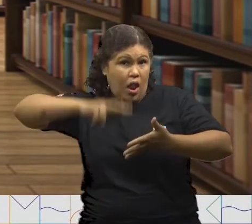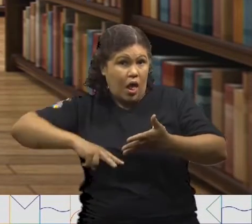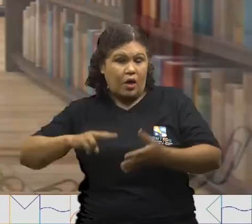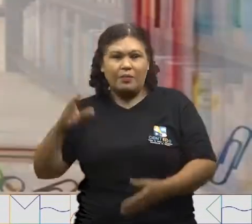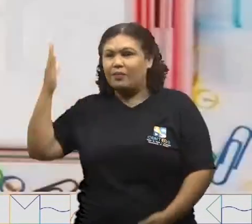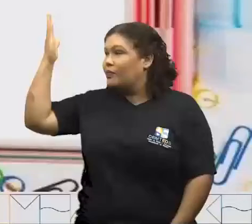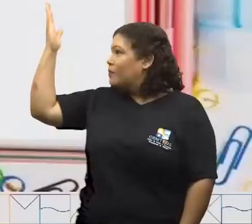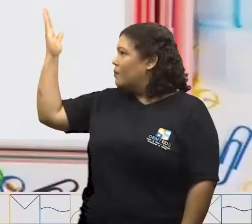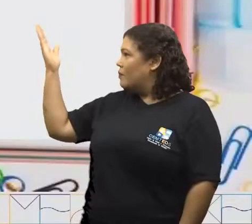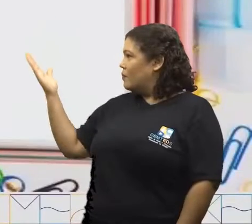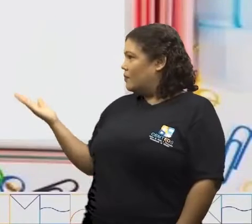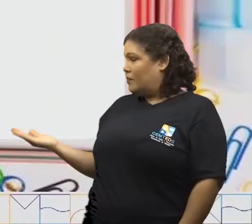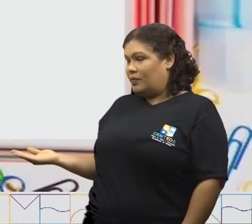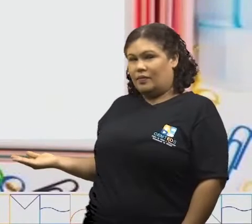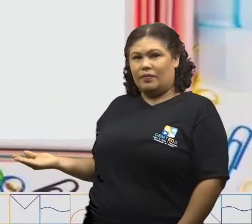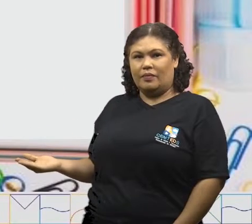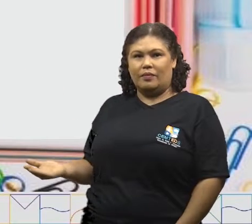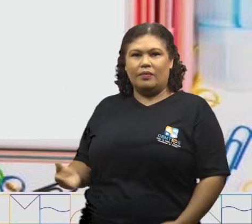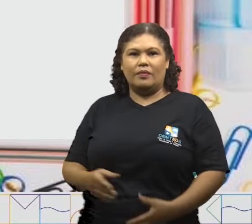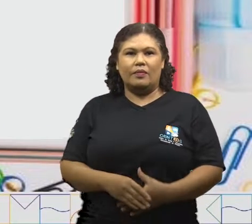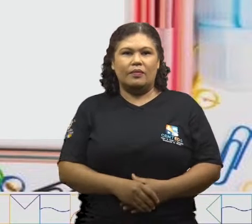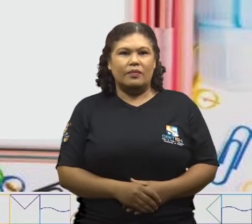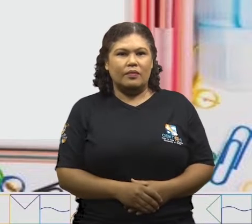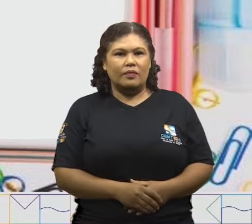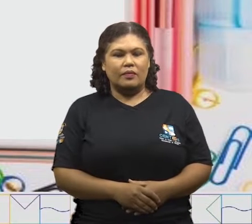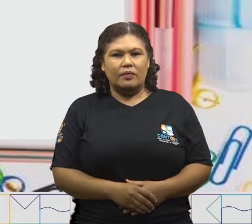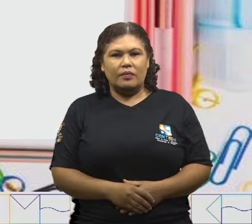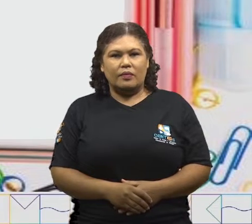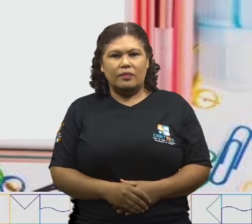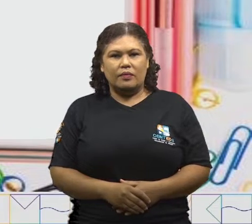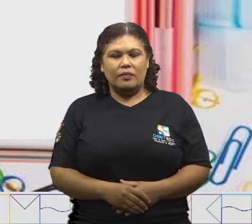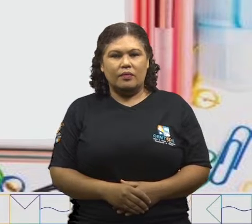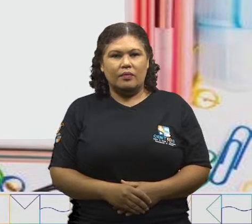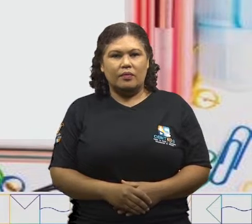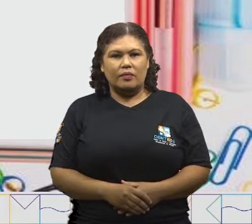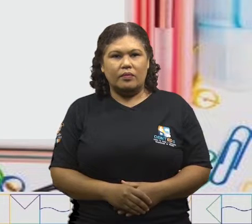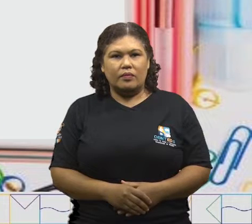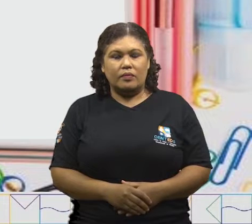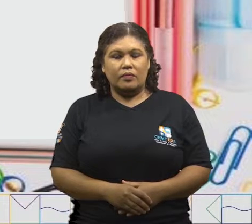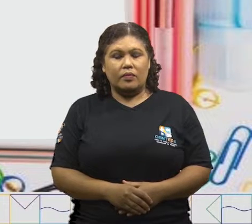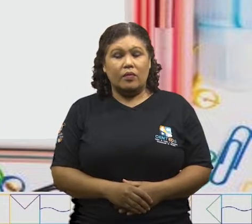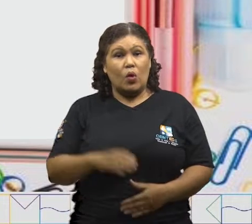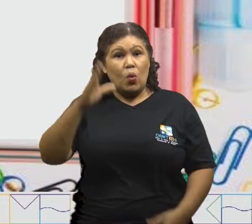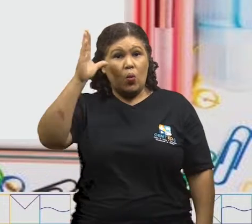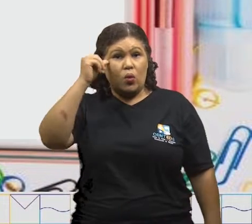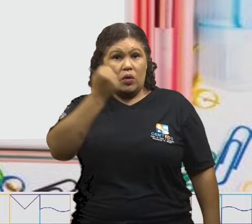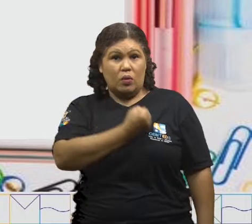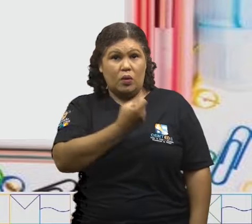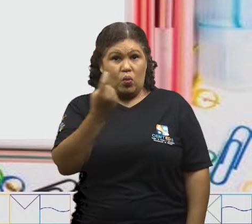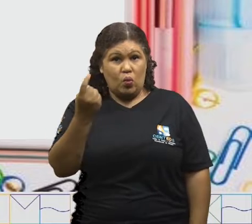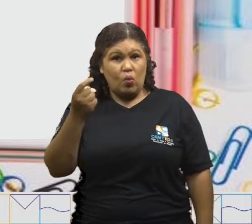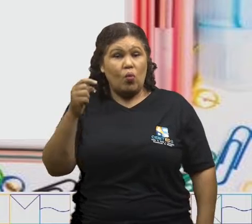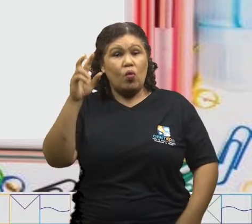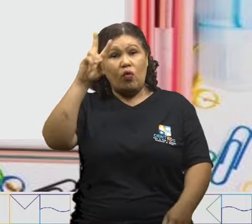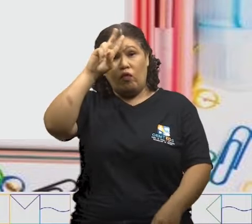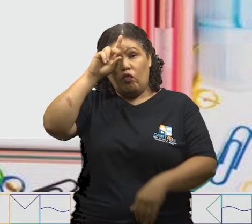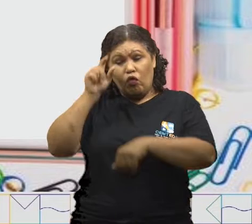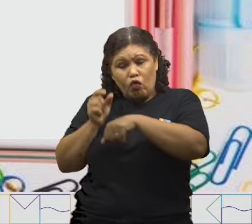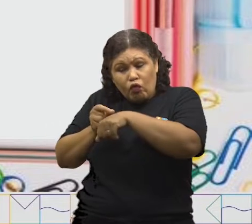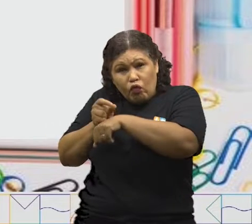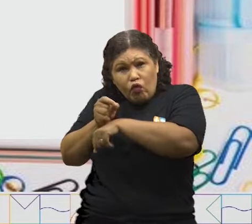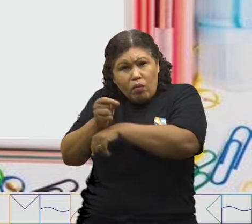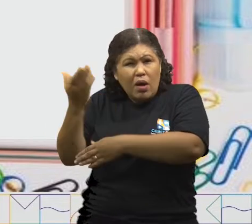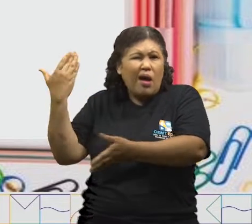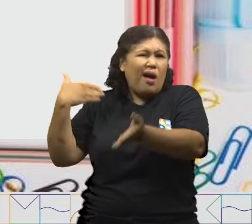ficou? As super-heroínas da Terra. Curiosidade 1. As formigas são